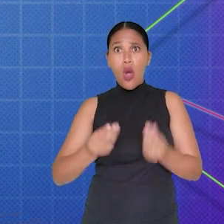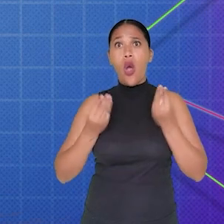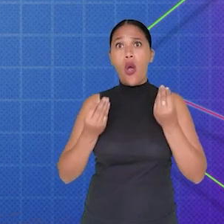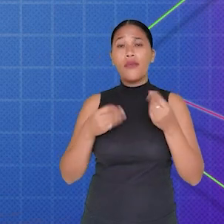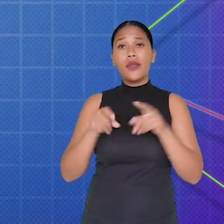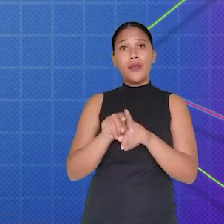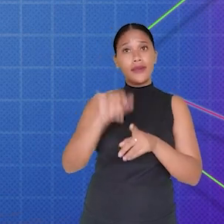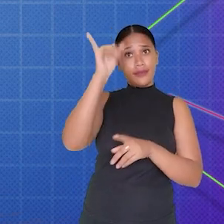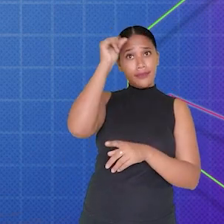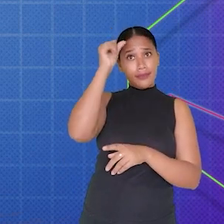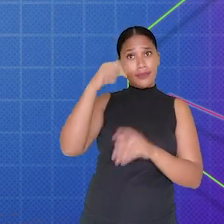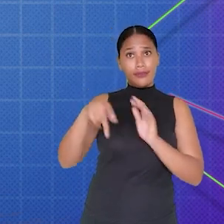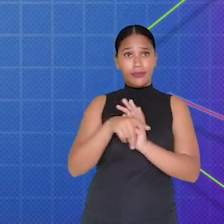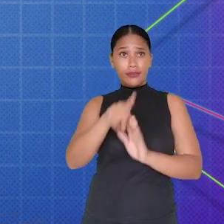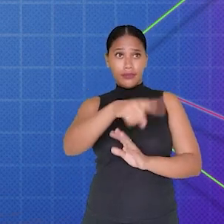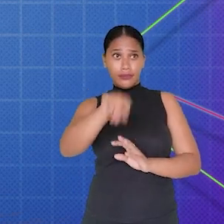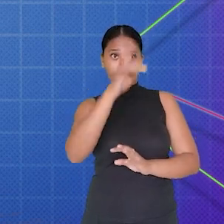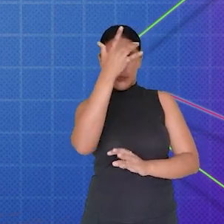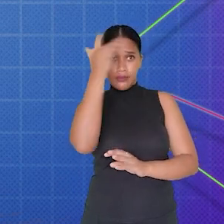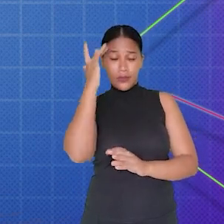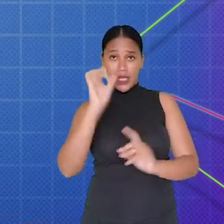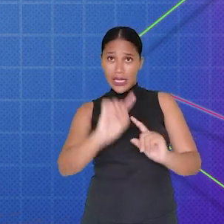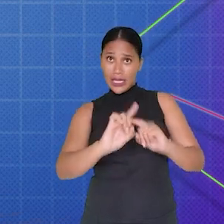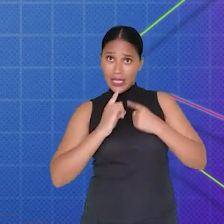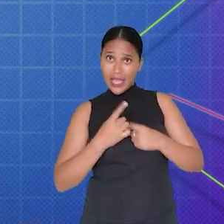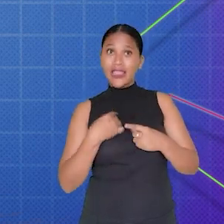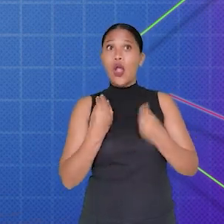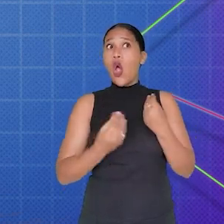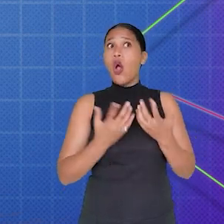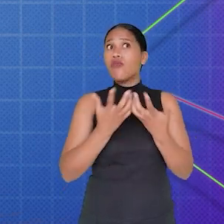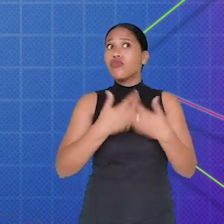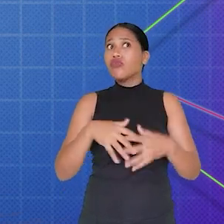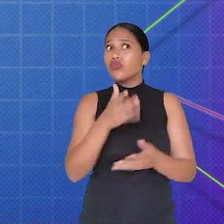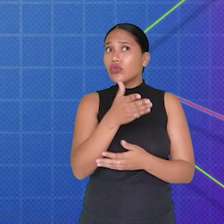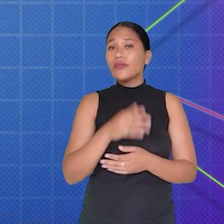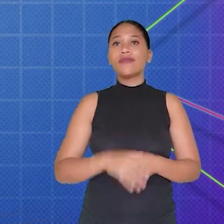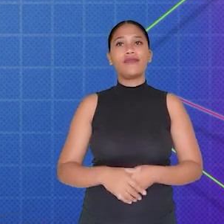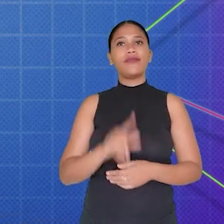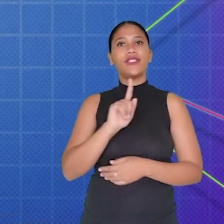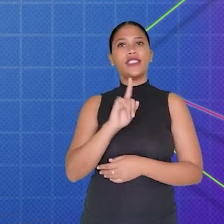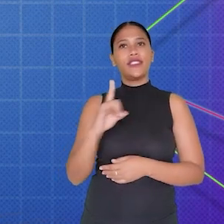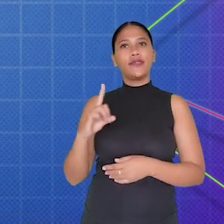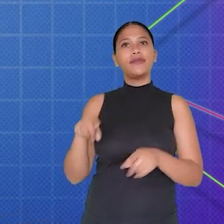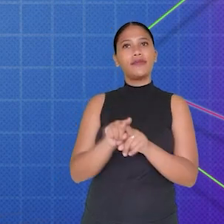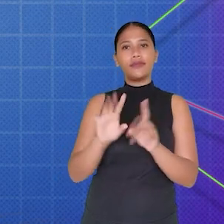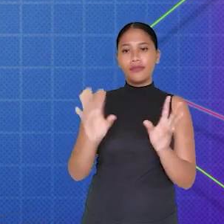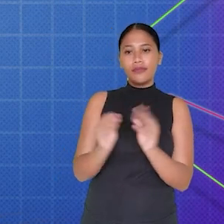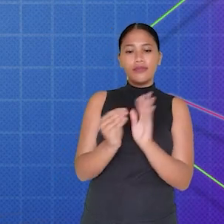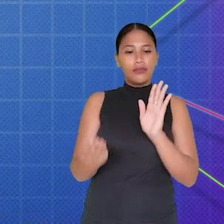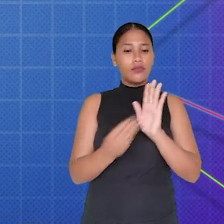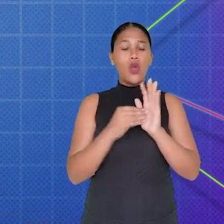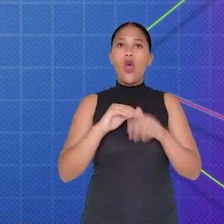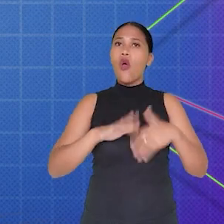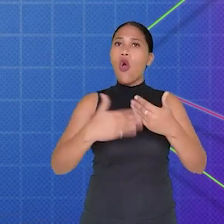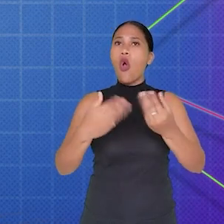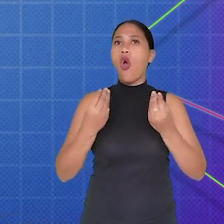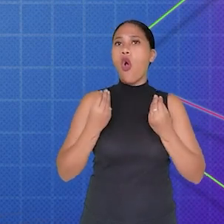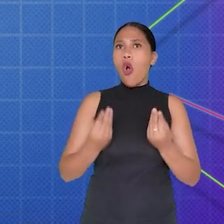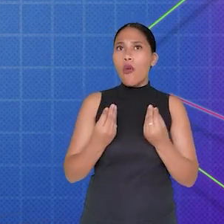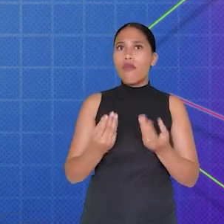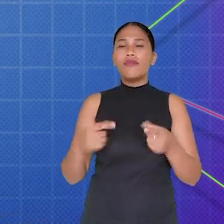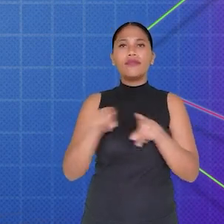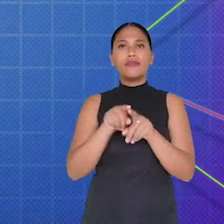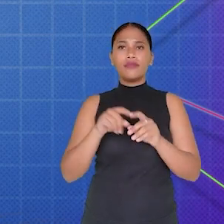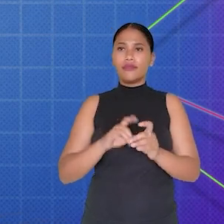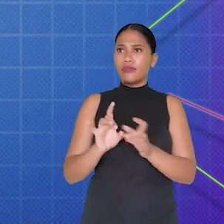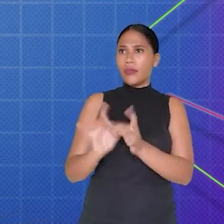o inimigo e como a inteligência artificial dos inimigos se comportará. Além disso, o GDD deve definir como que o jogador irá